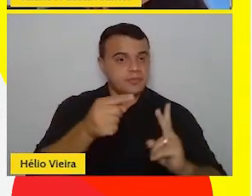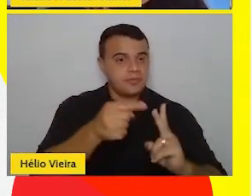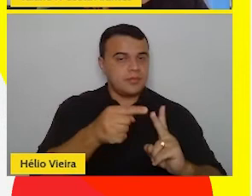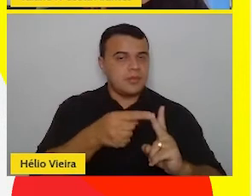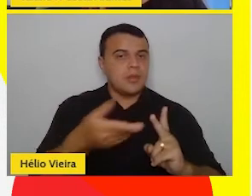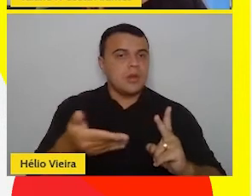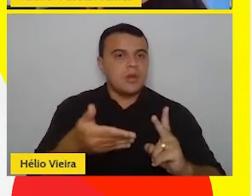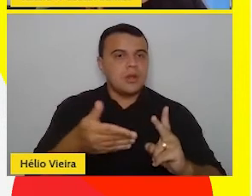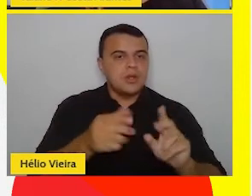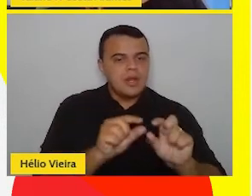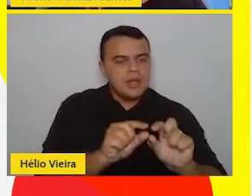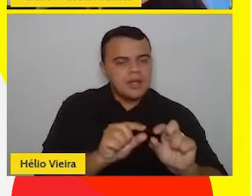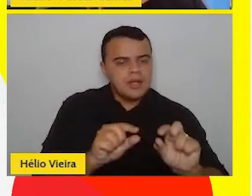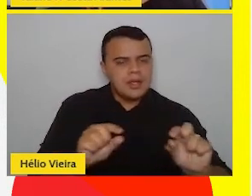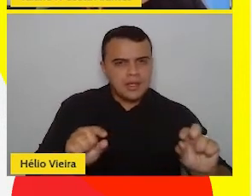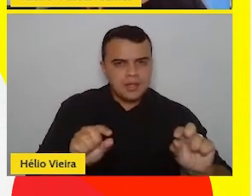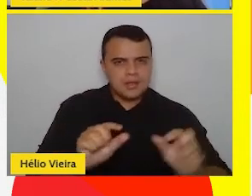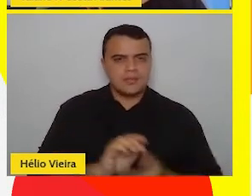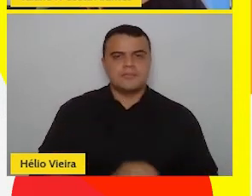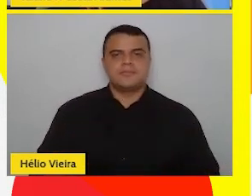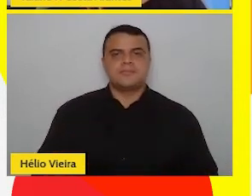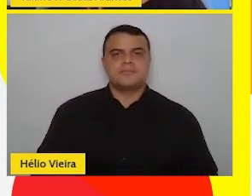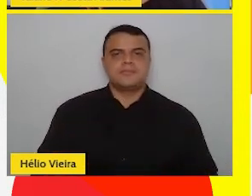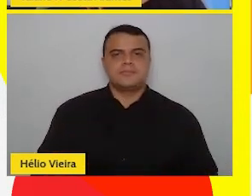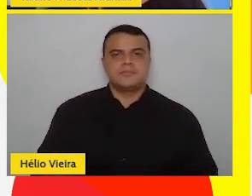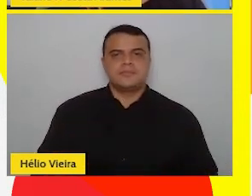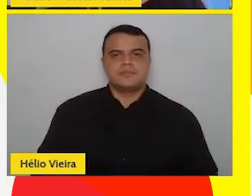sobre linha.